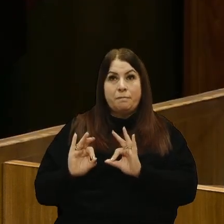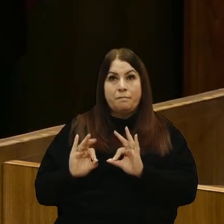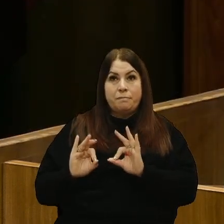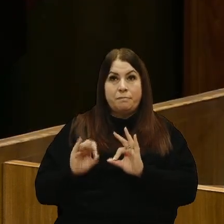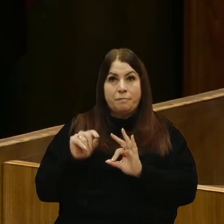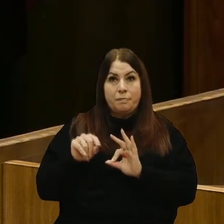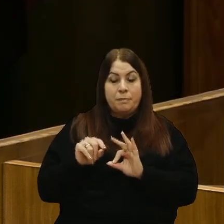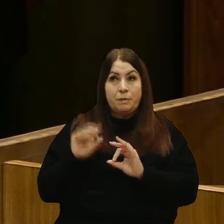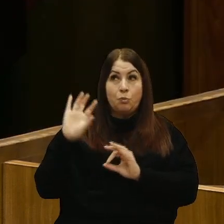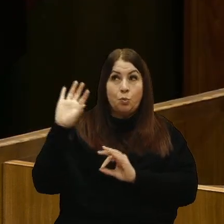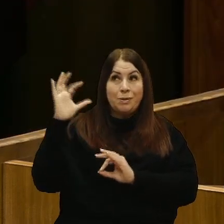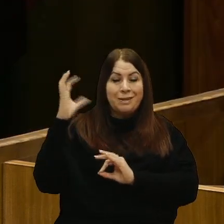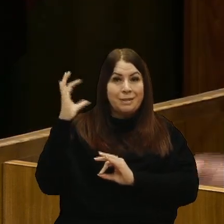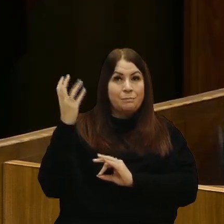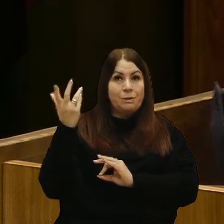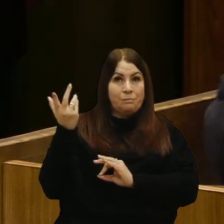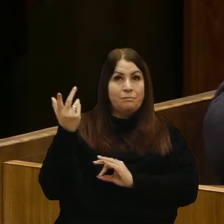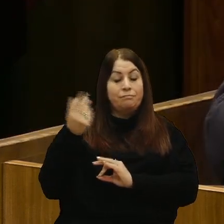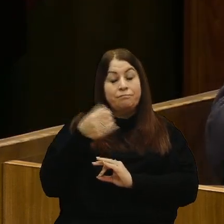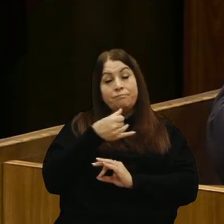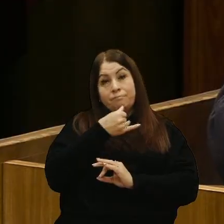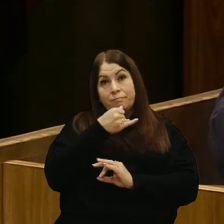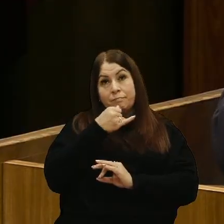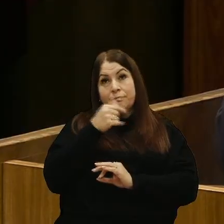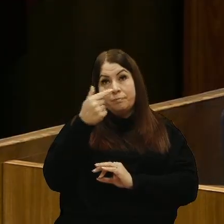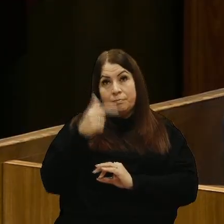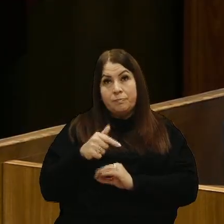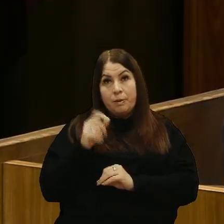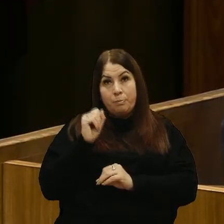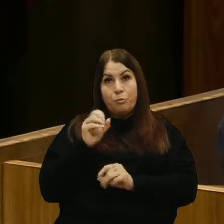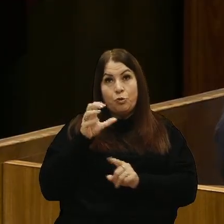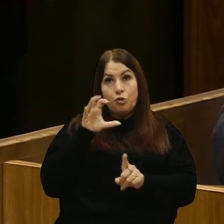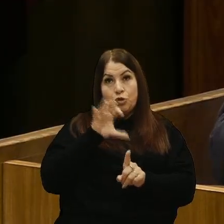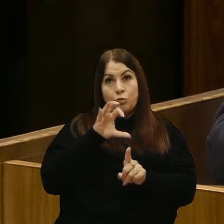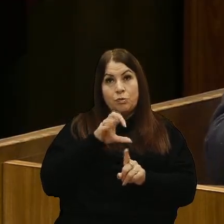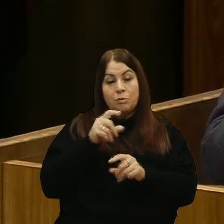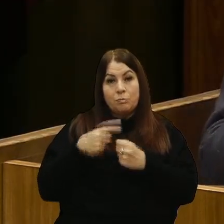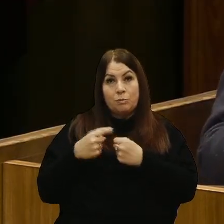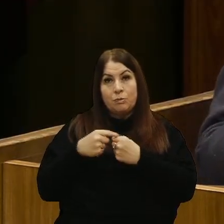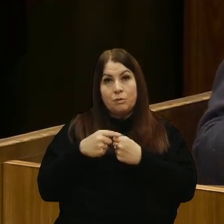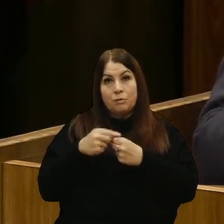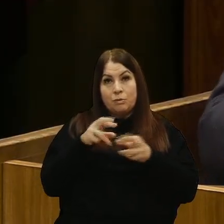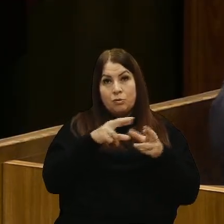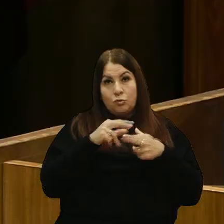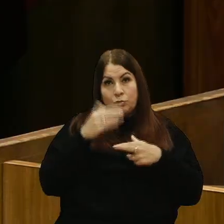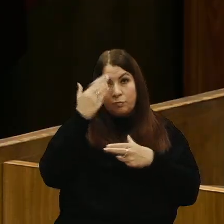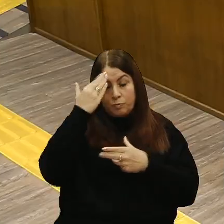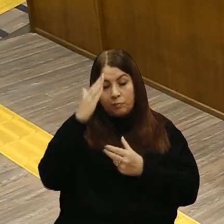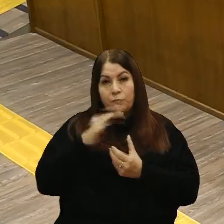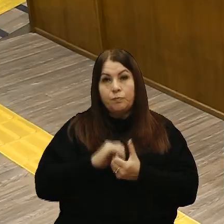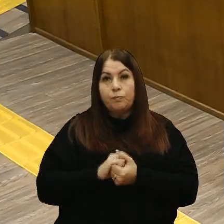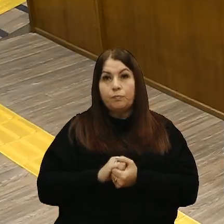a situação climática extrema que, infelizmente, mais uma vez, pode assolar o nosso município e a nossa região. Muito obrigado.